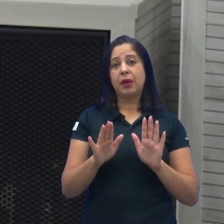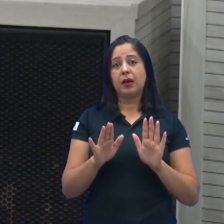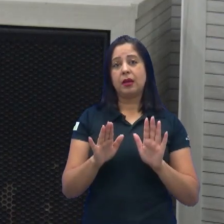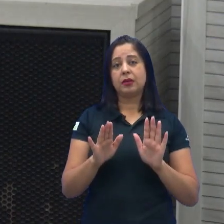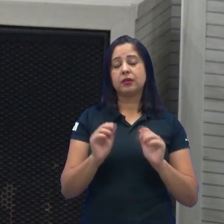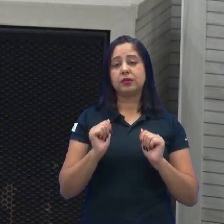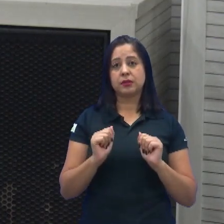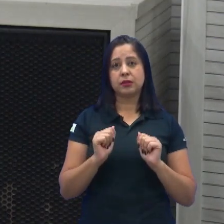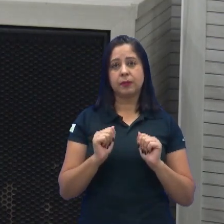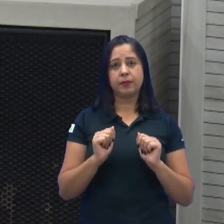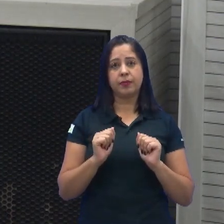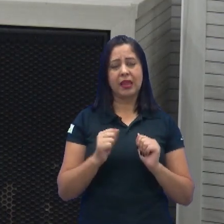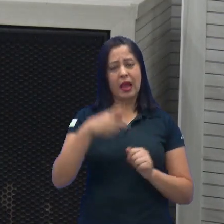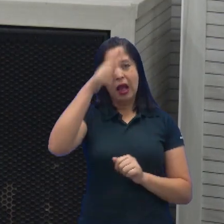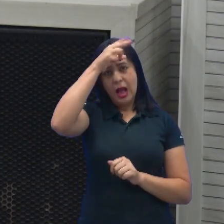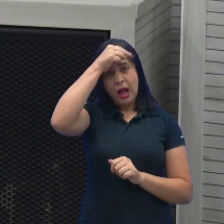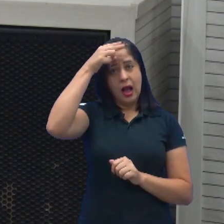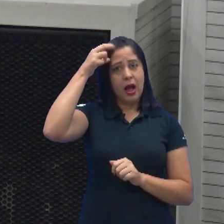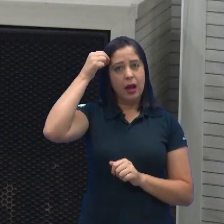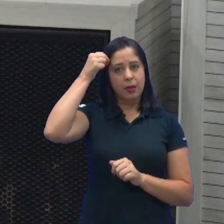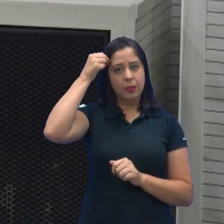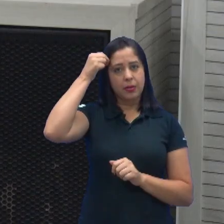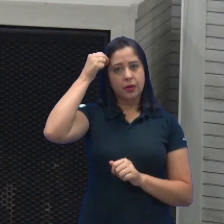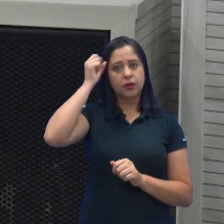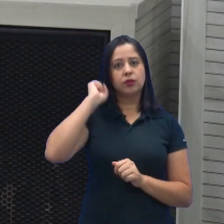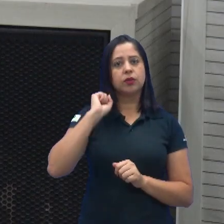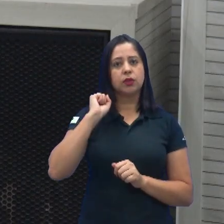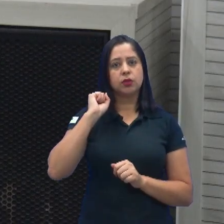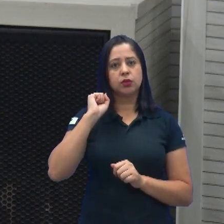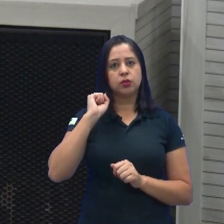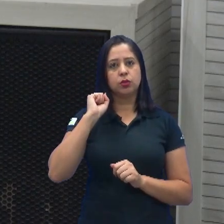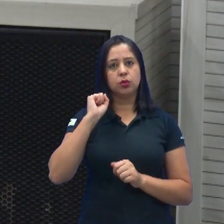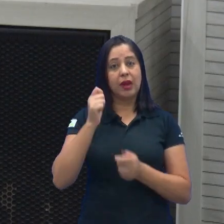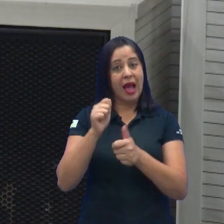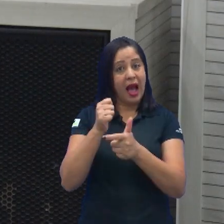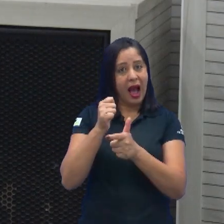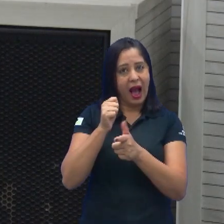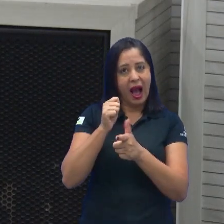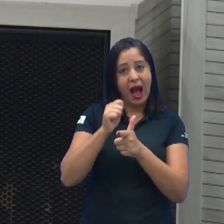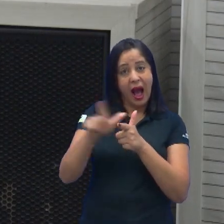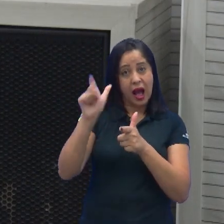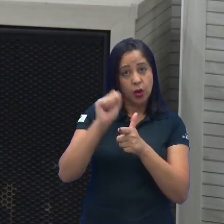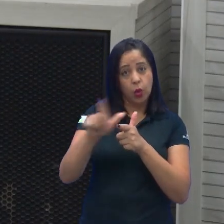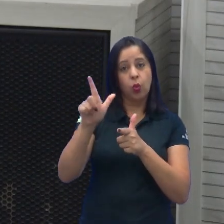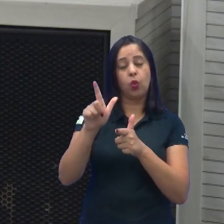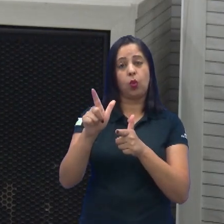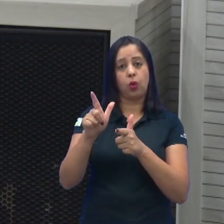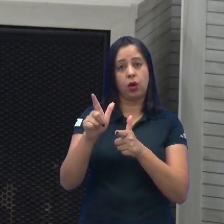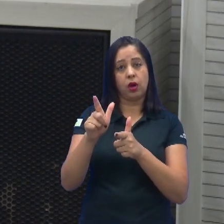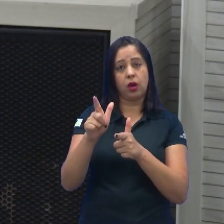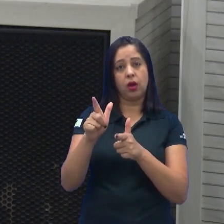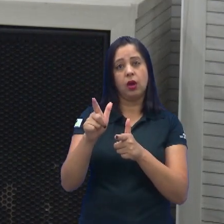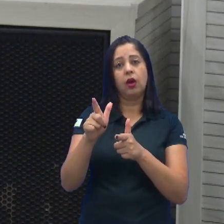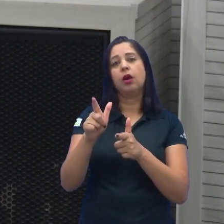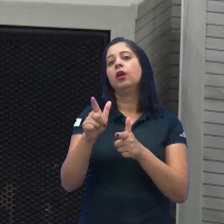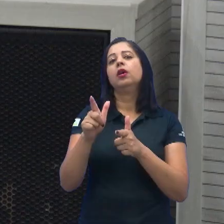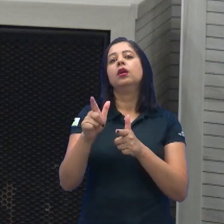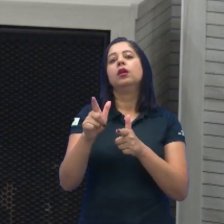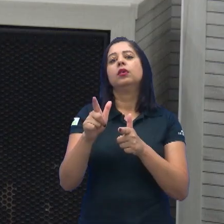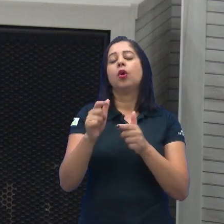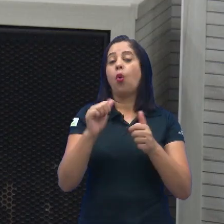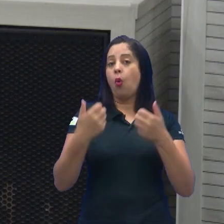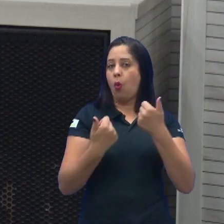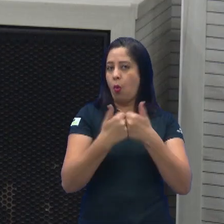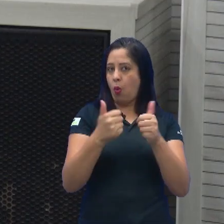seguinte: a prefeitura está fazendo a locação desses ônibus e está deixando à disposição